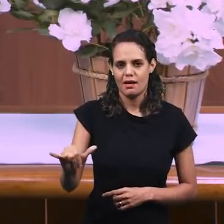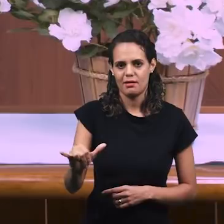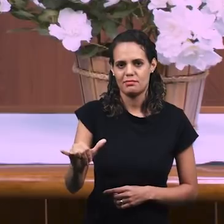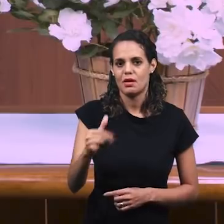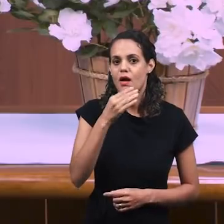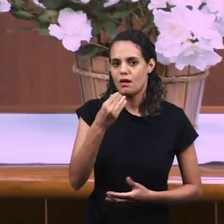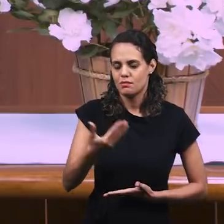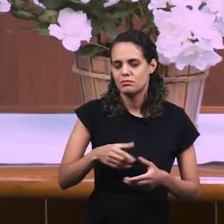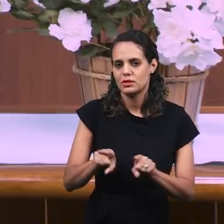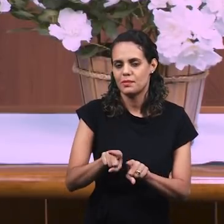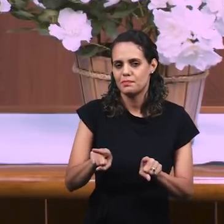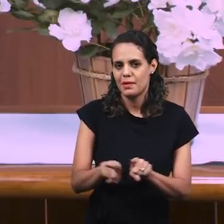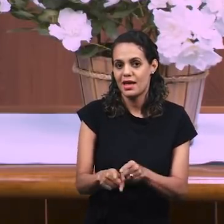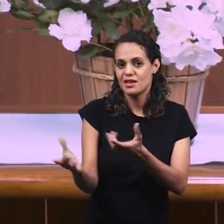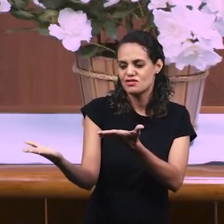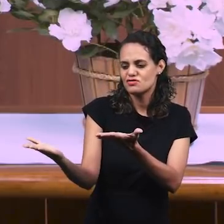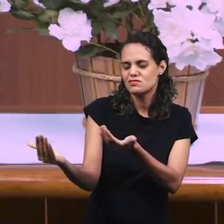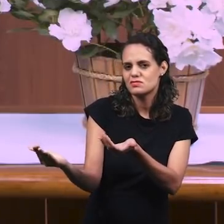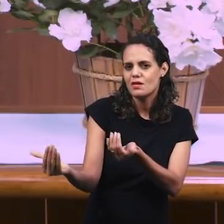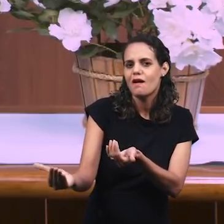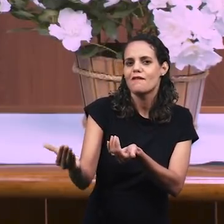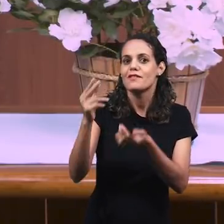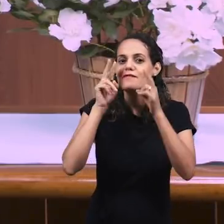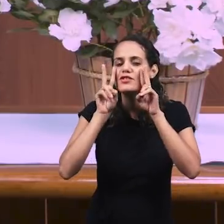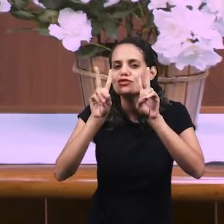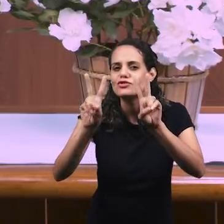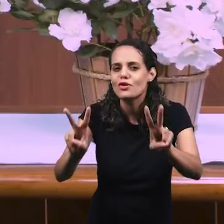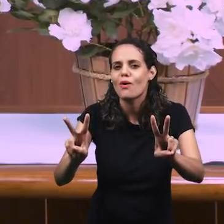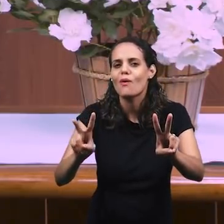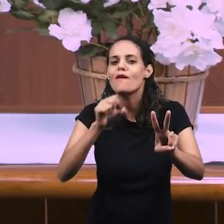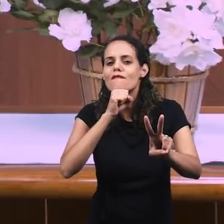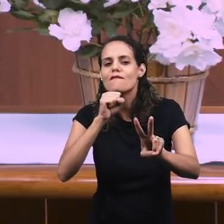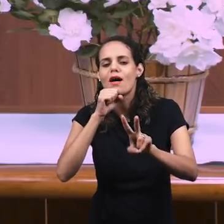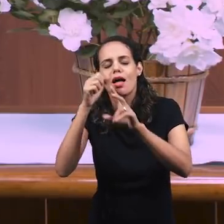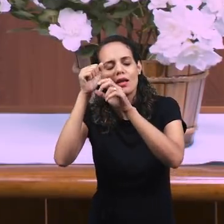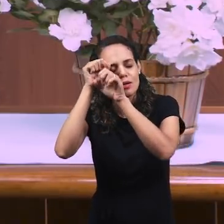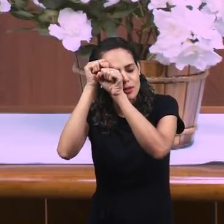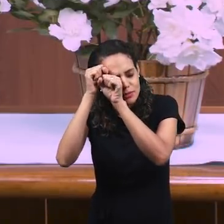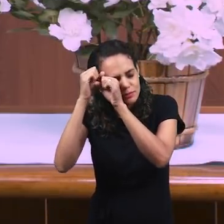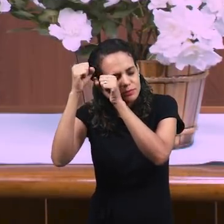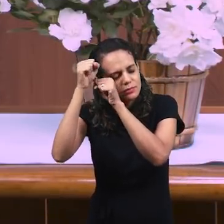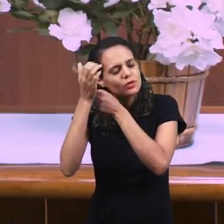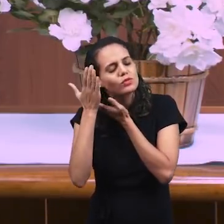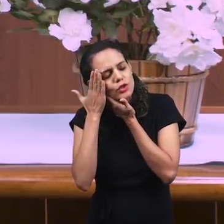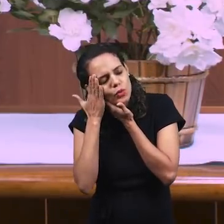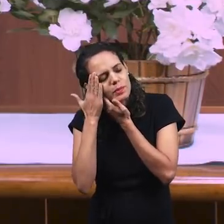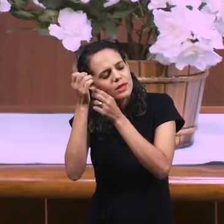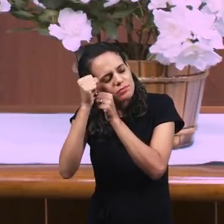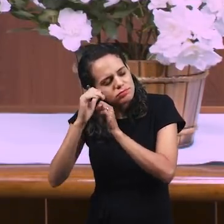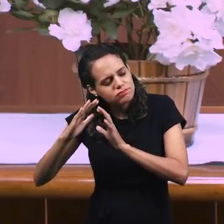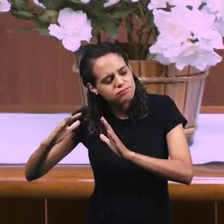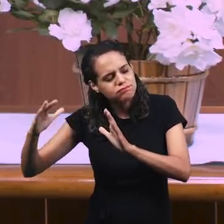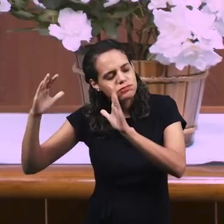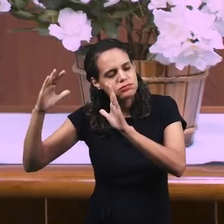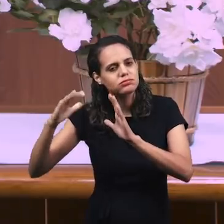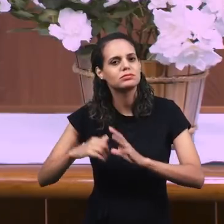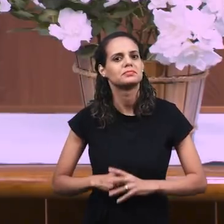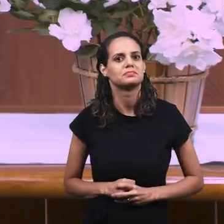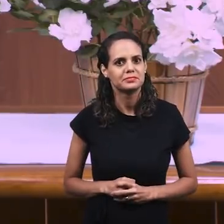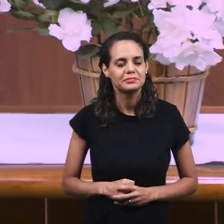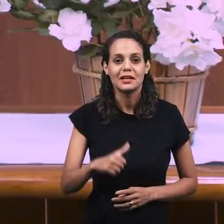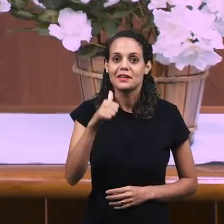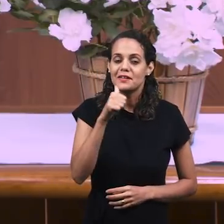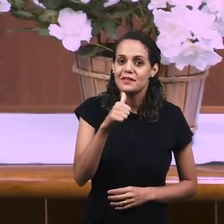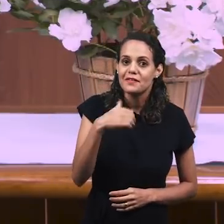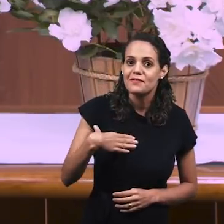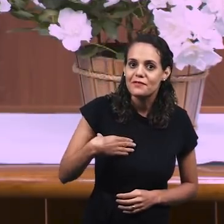Os vossos jovens terão visões, os vossos velhos terão sonhos, e sobre os vossos filhos